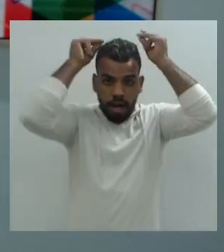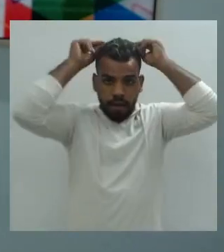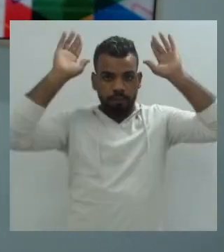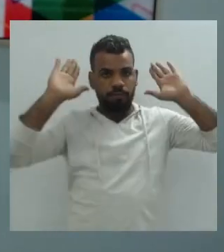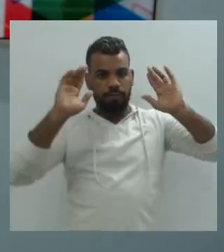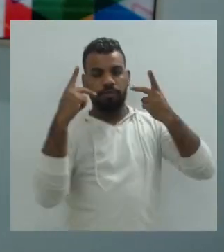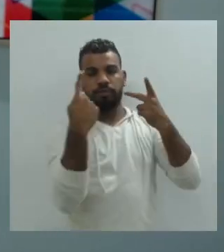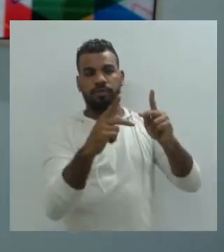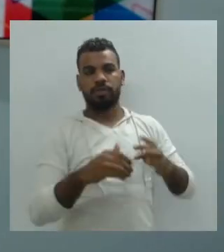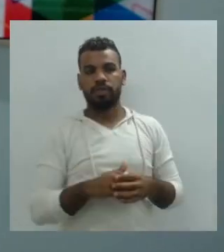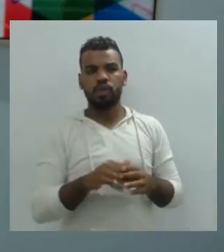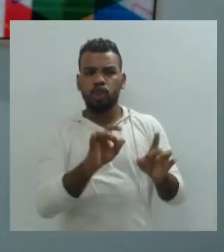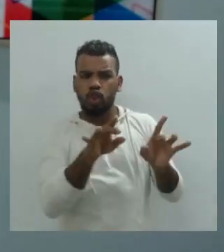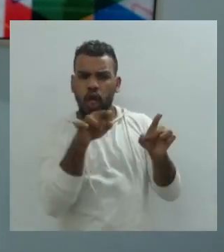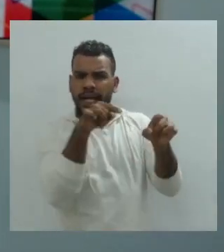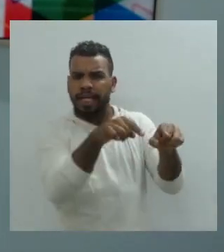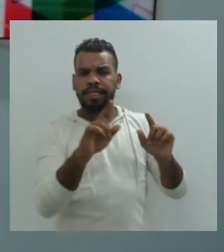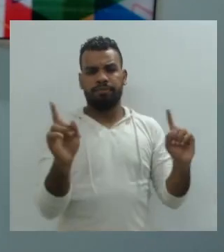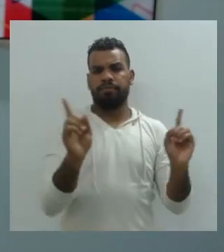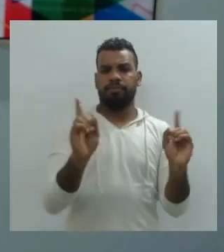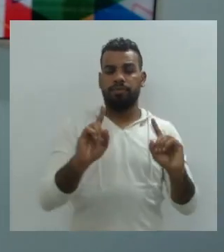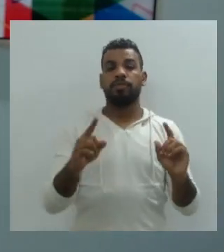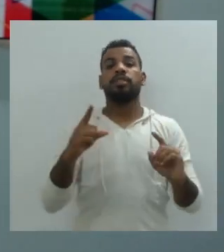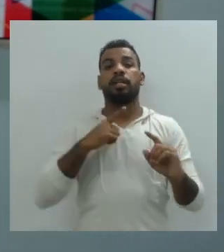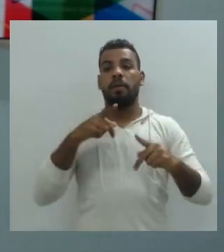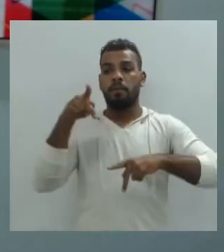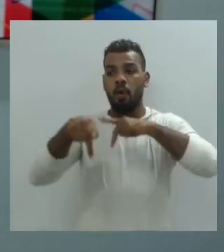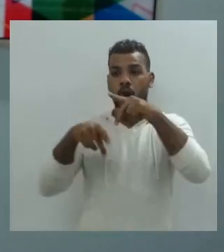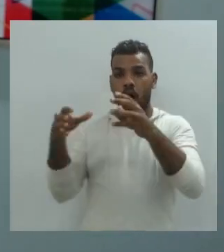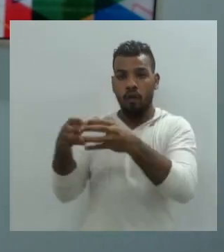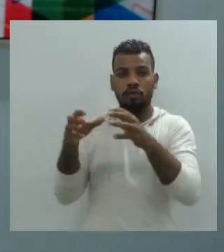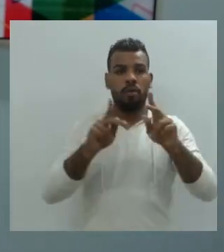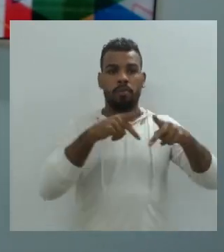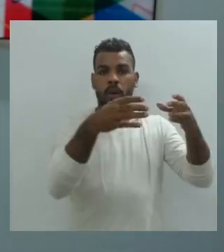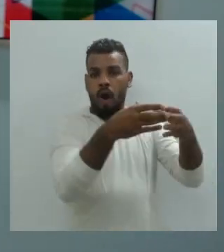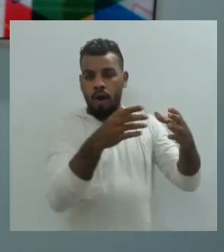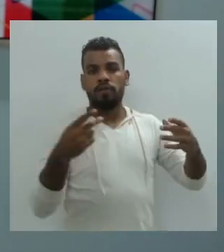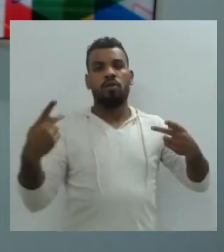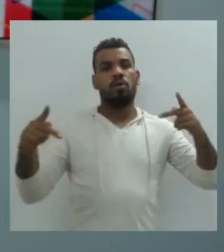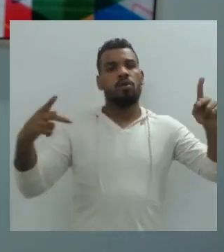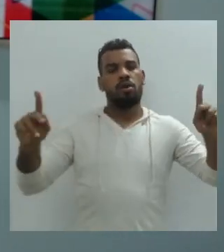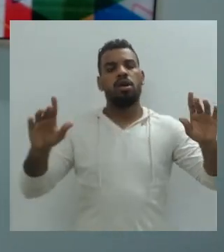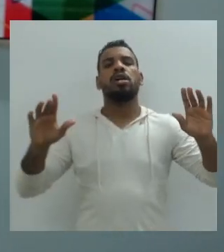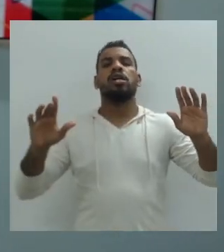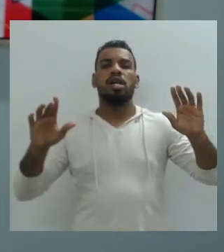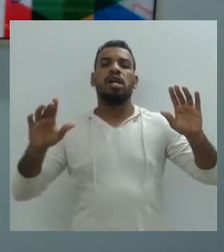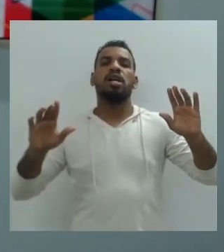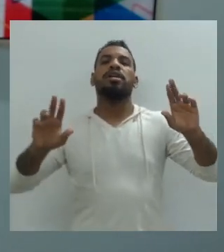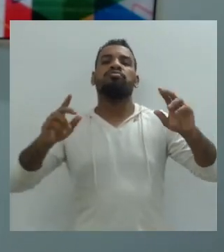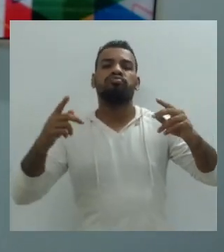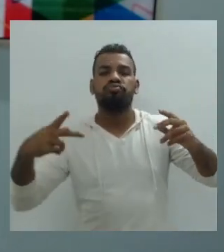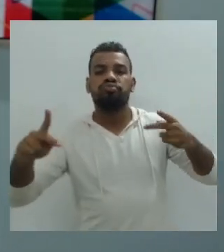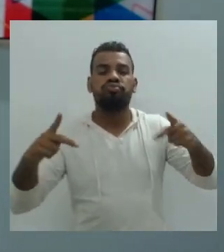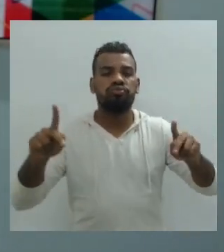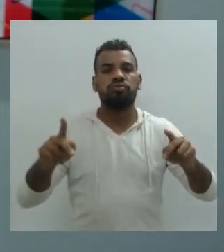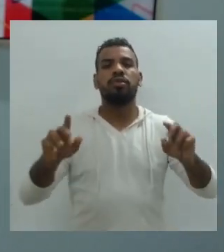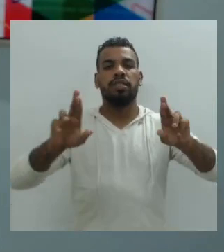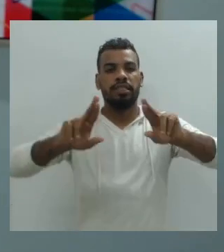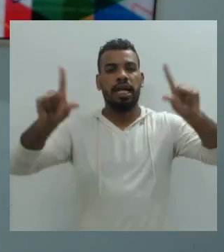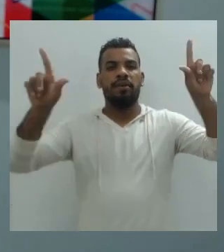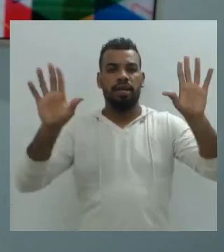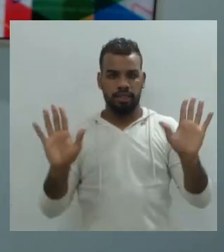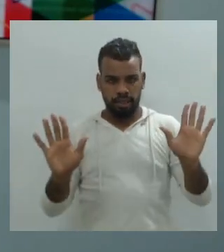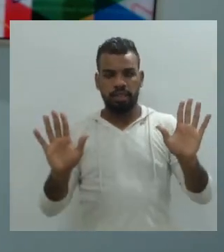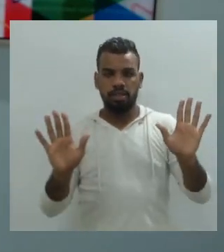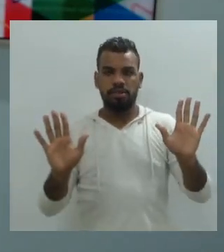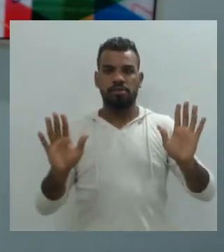se aplica a eles. Vários outros povos também tiveram a visão criacionista da criação do mundo, como